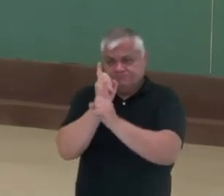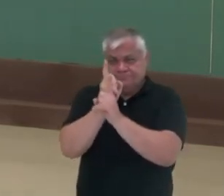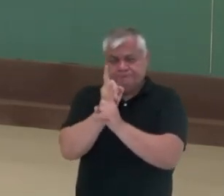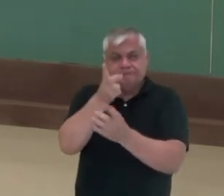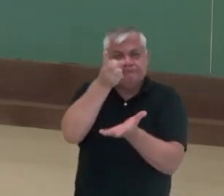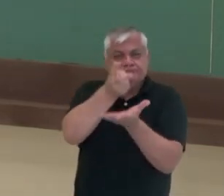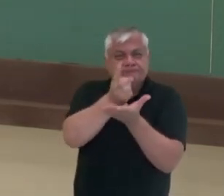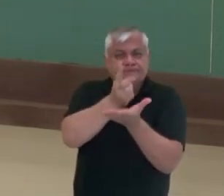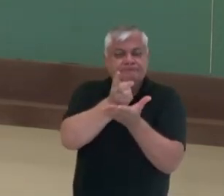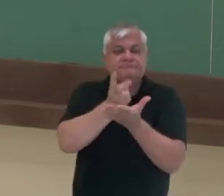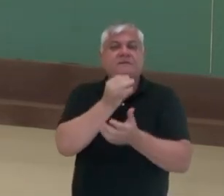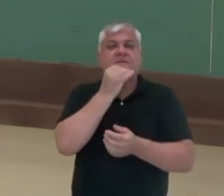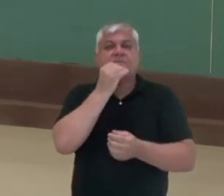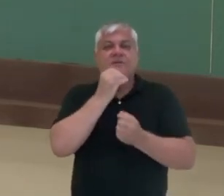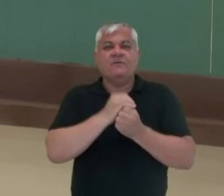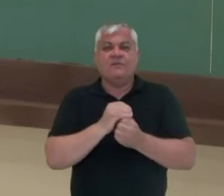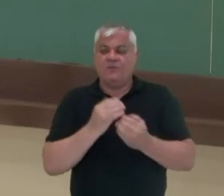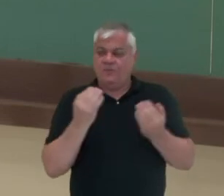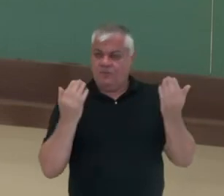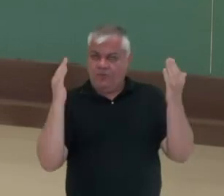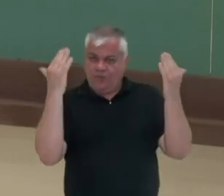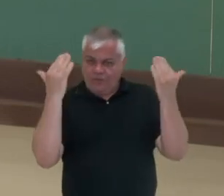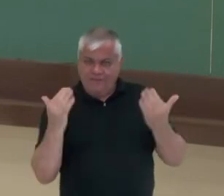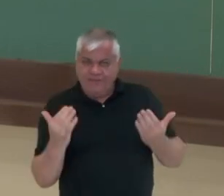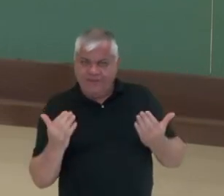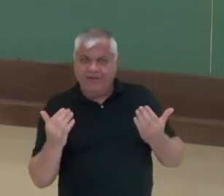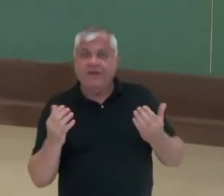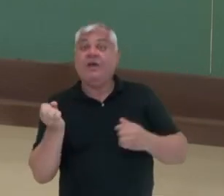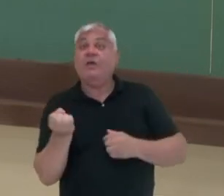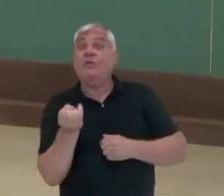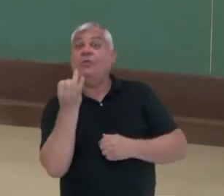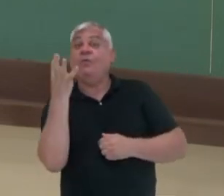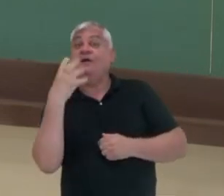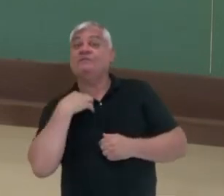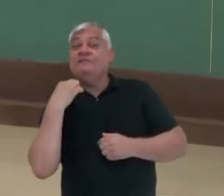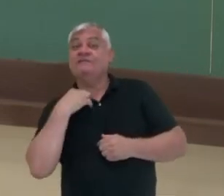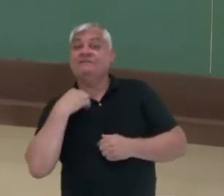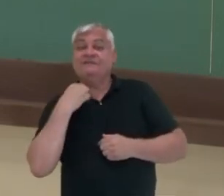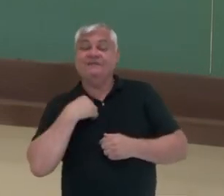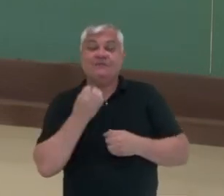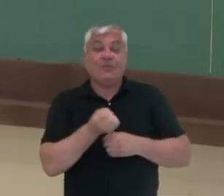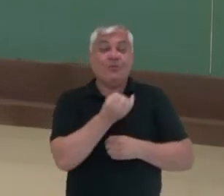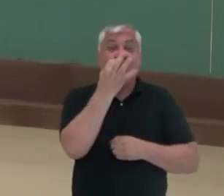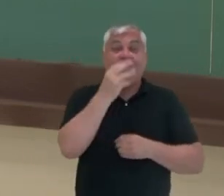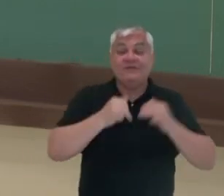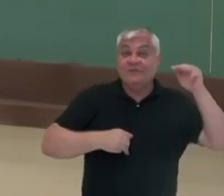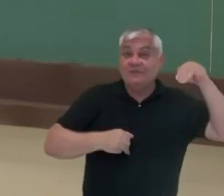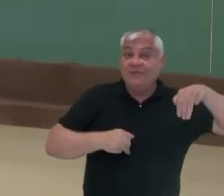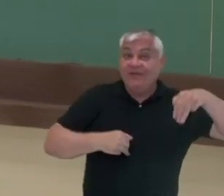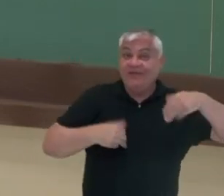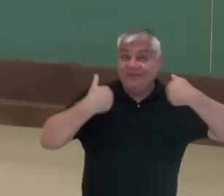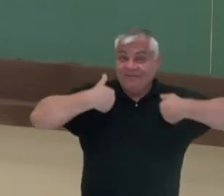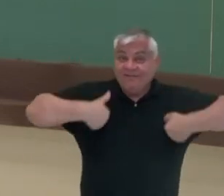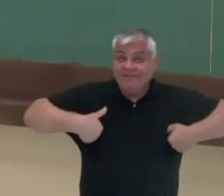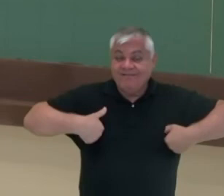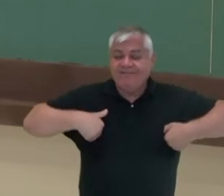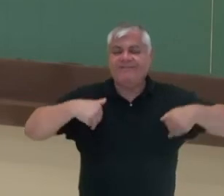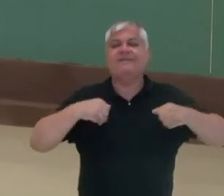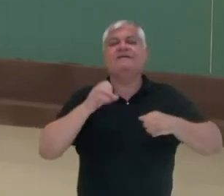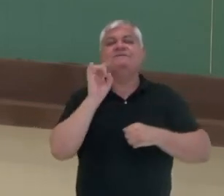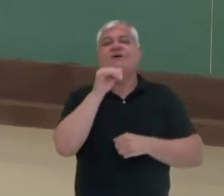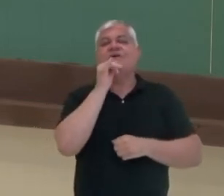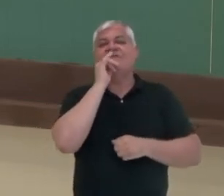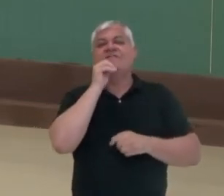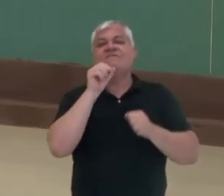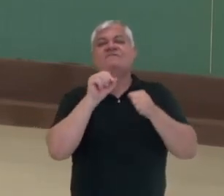de proporcionalidade, para descobrir a quantidade total de tecido necessária para fazer uma camiseta, basta agora